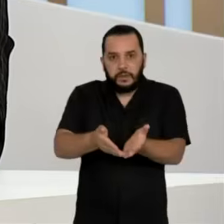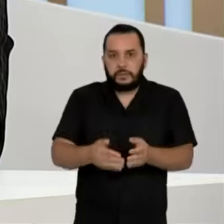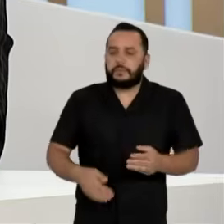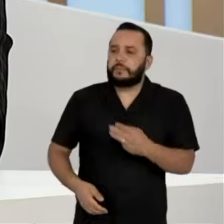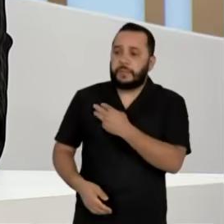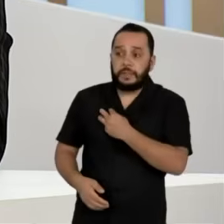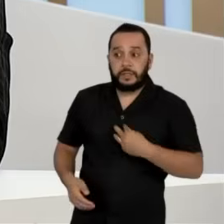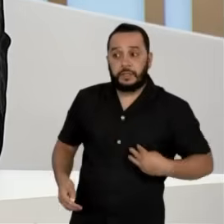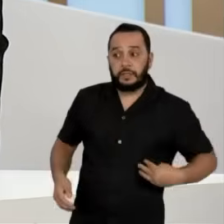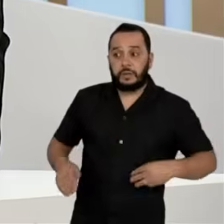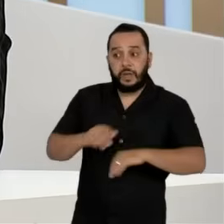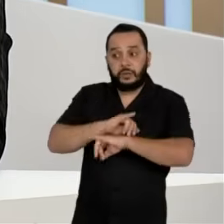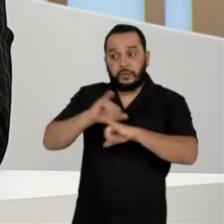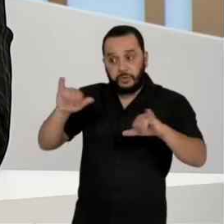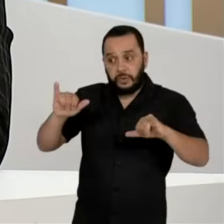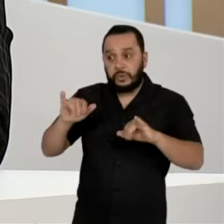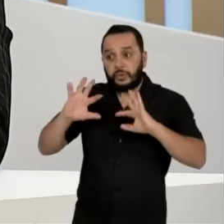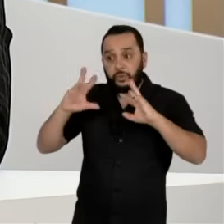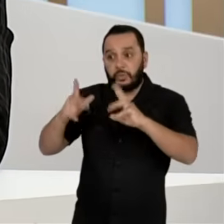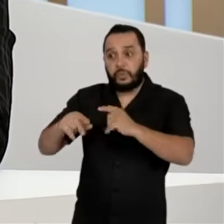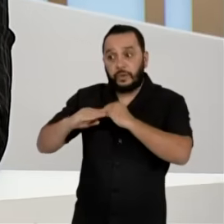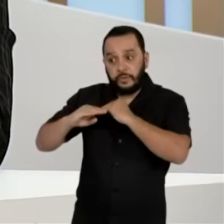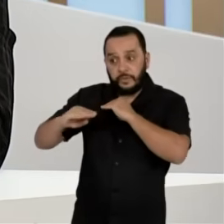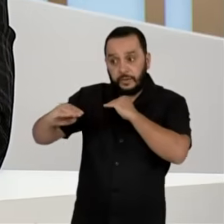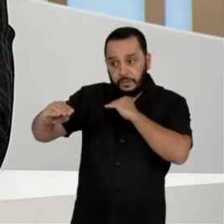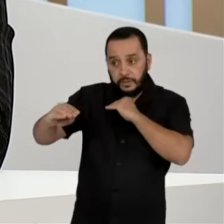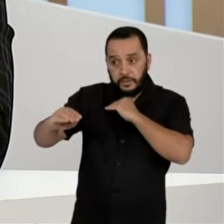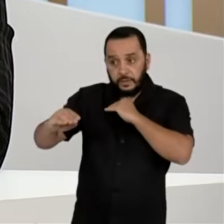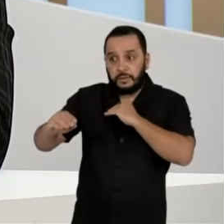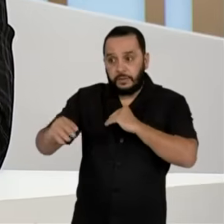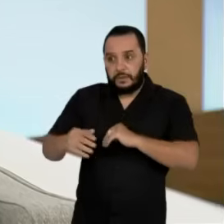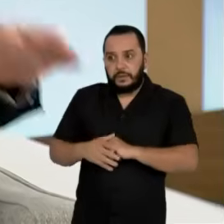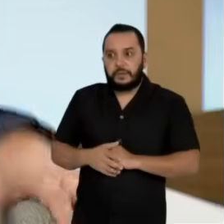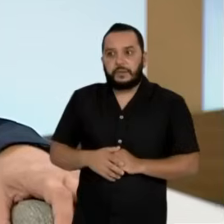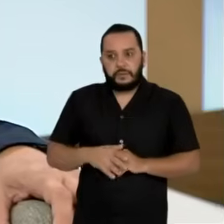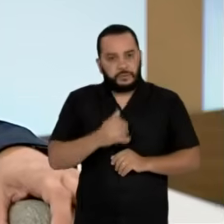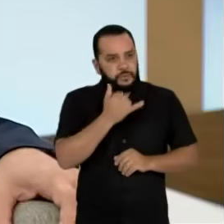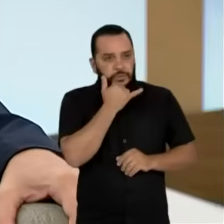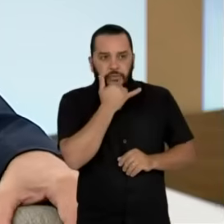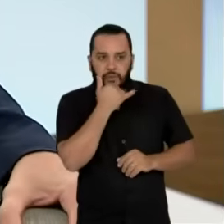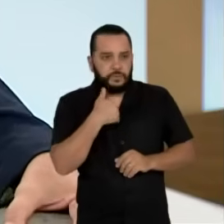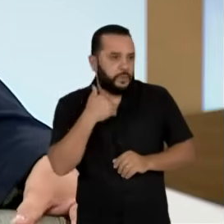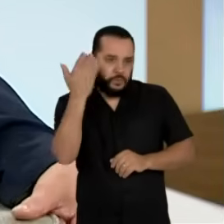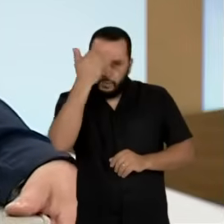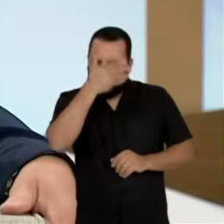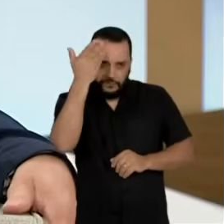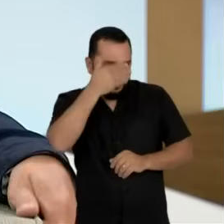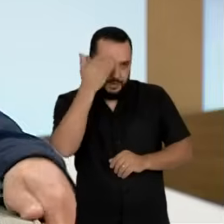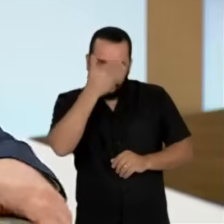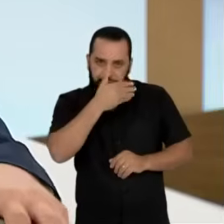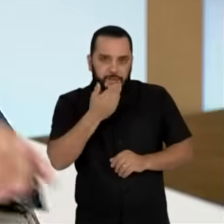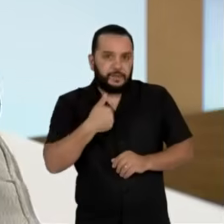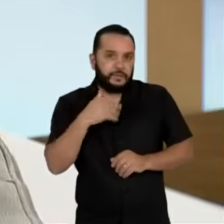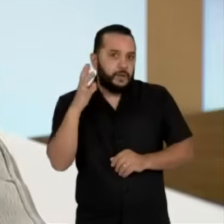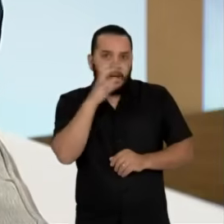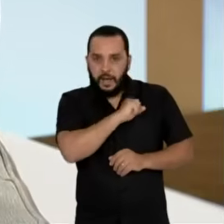Tarcísio acabou de anunciar que está toda asfaltada. Só quero te dar essa notícia. Eu estava no mato e não vi essa parte, entendeu? Foi rápido, então. Agora, né? Porque está